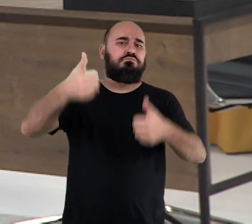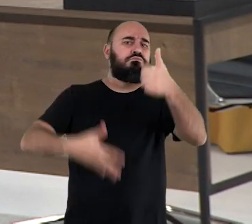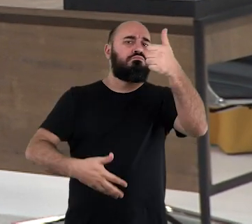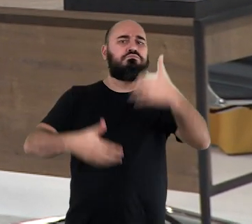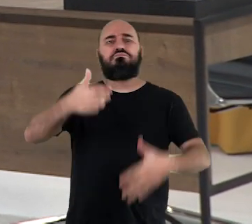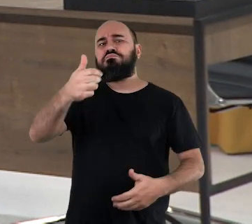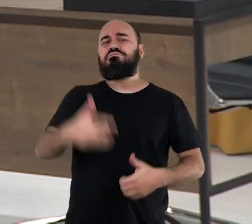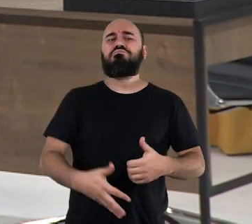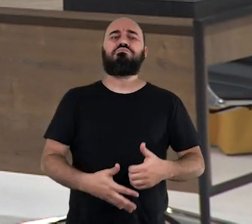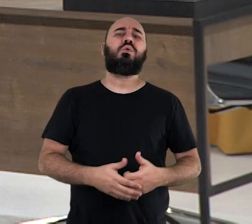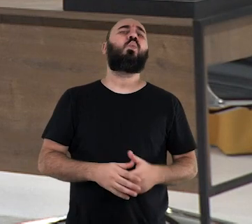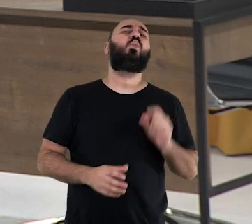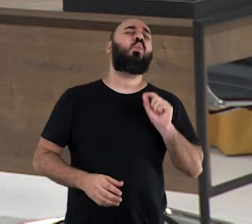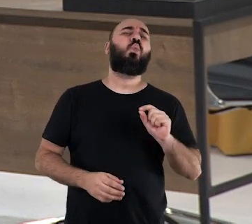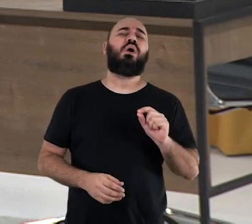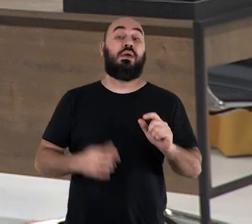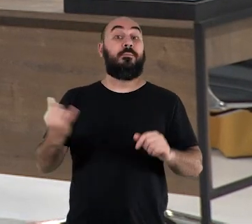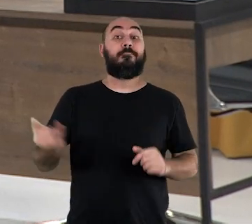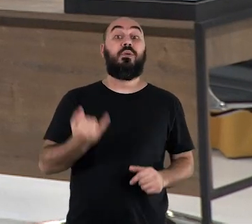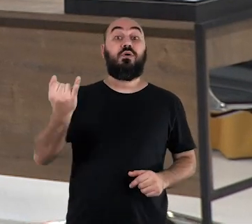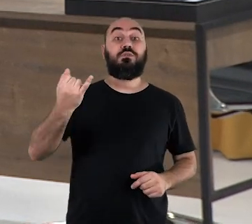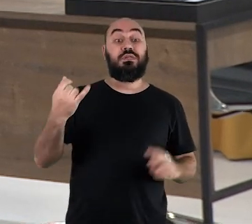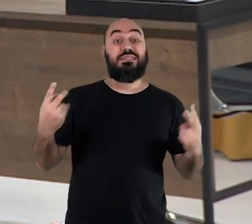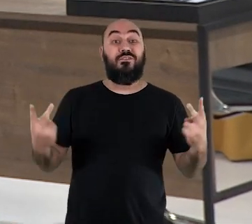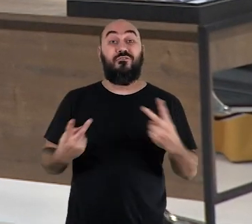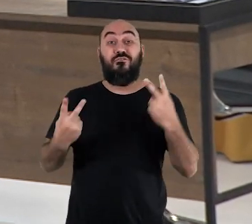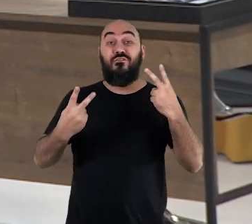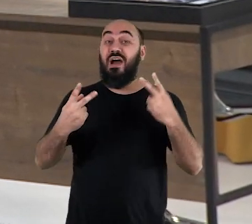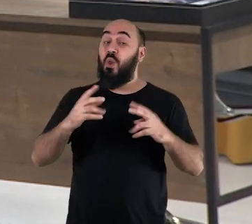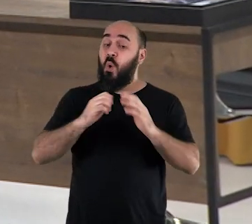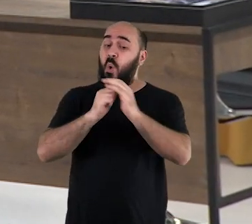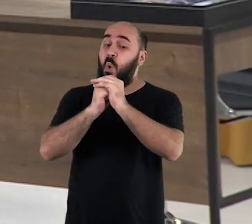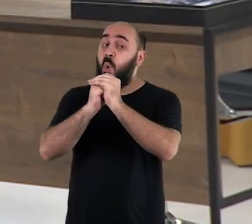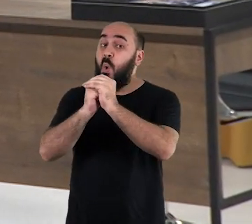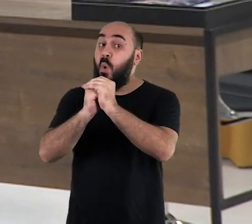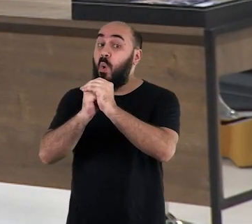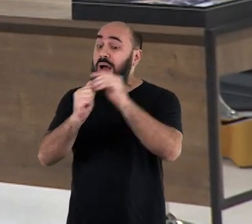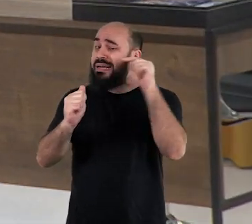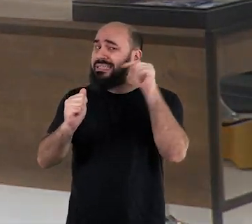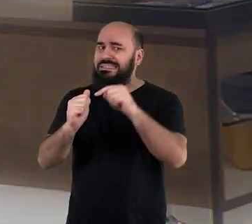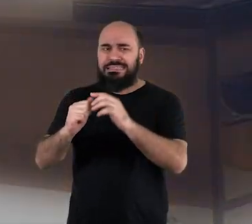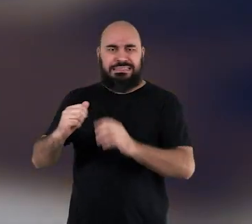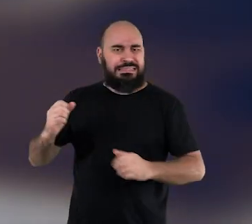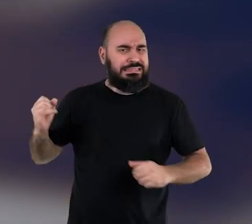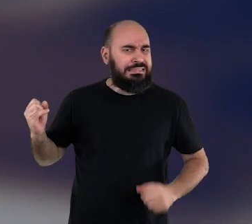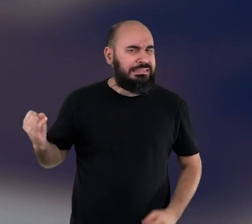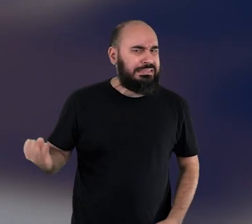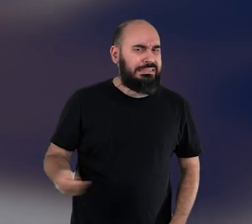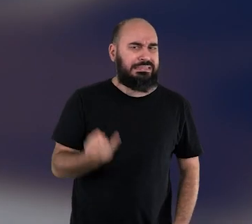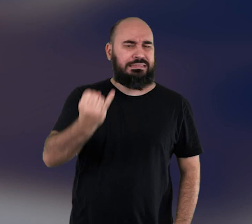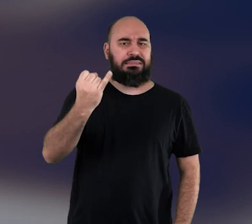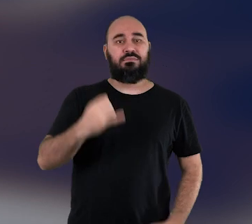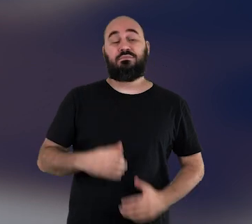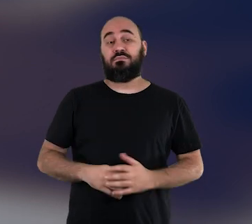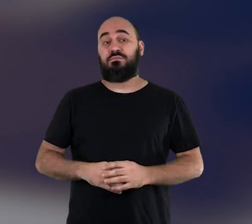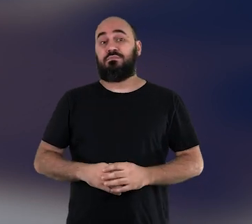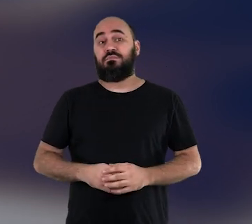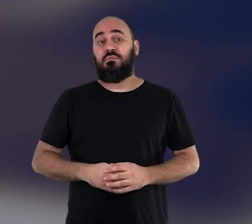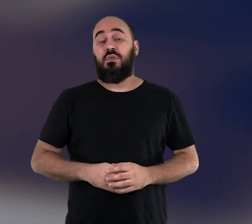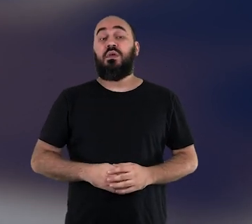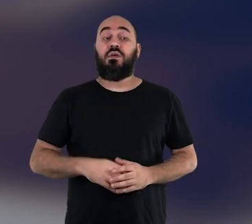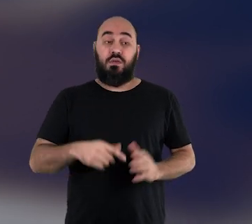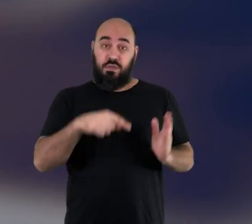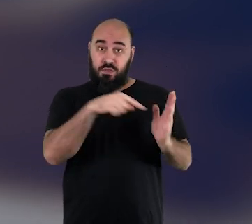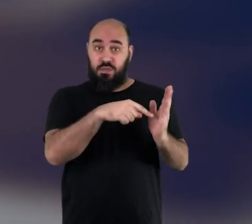da importância e do valor da oração. No finalzinho do verso 16, ele diz assim: muito pode, por sua eficácia,